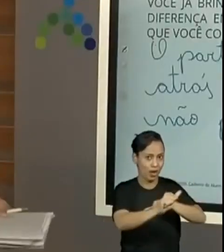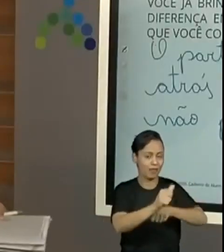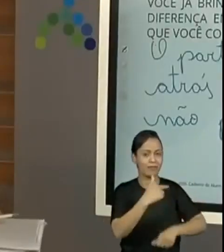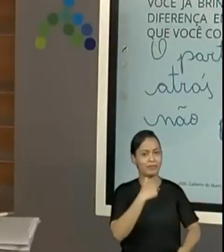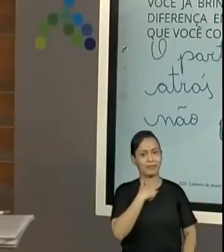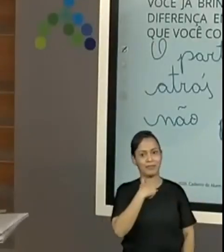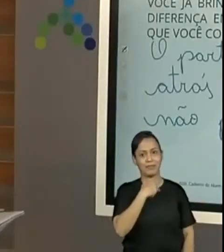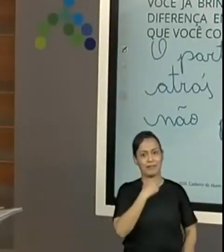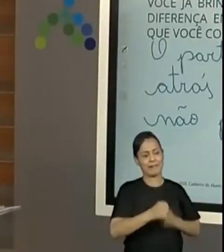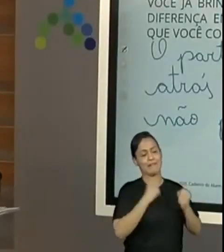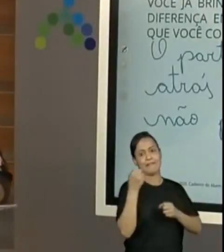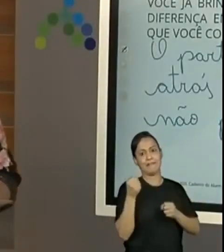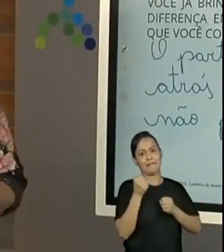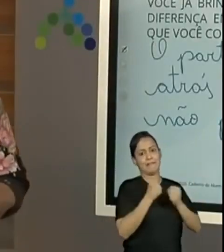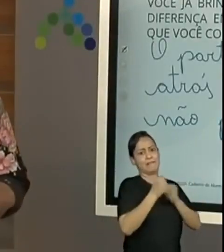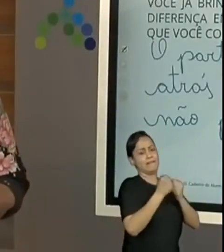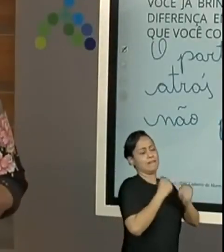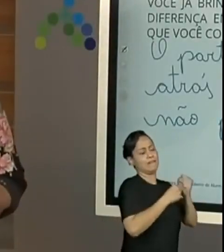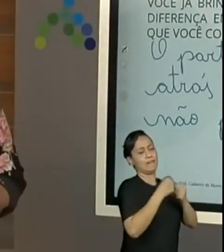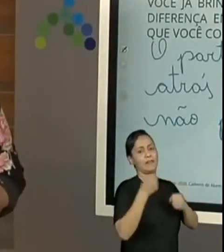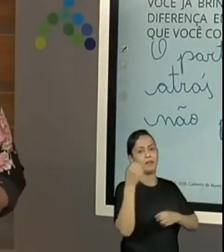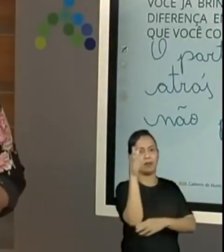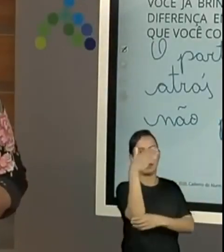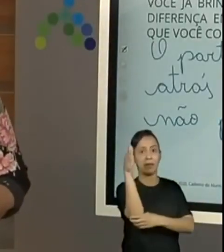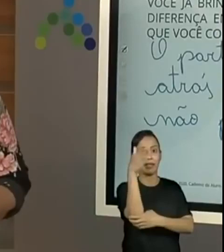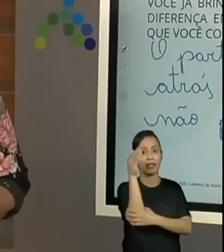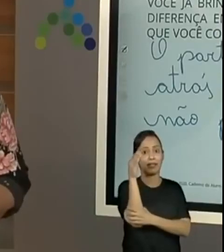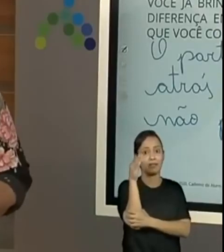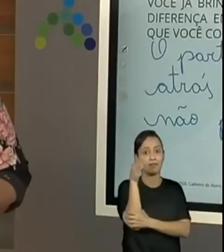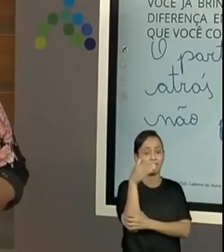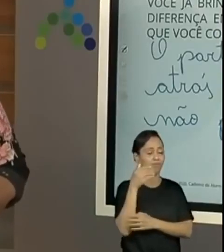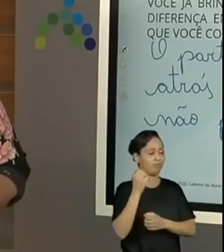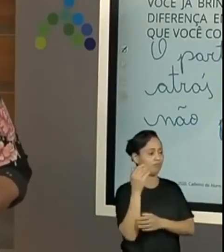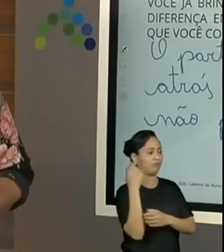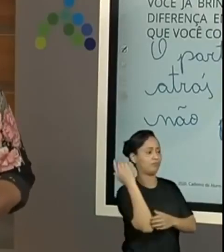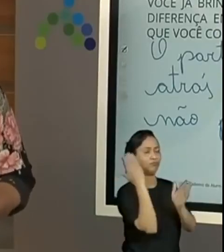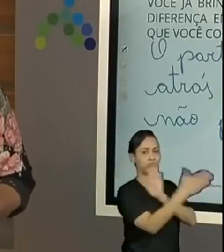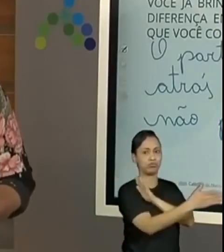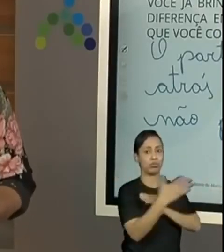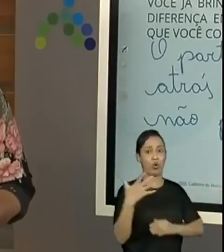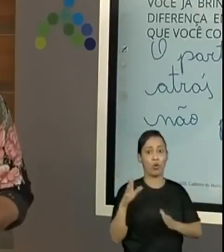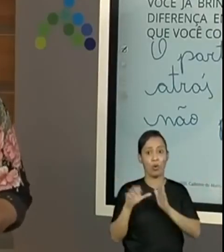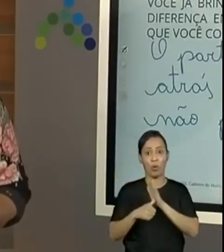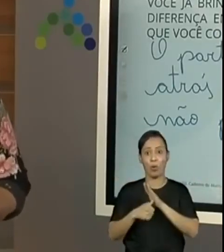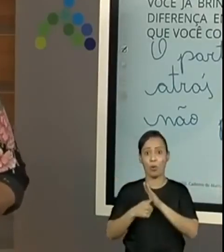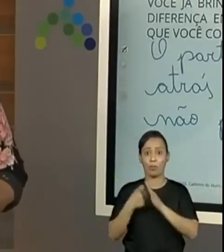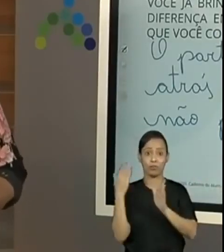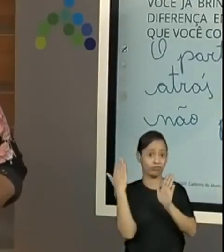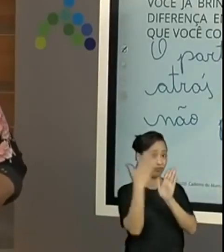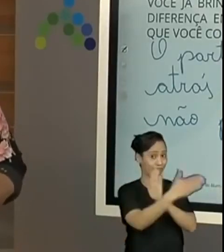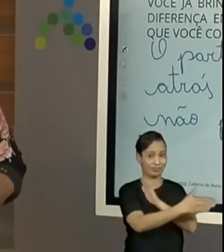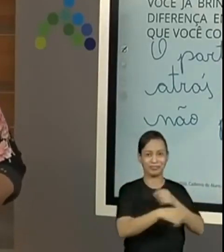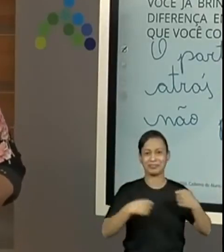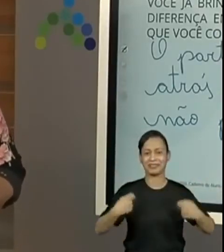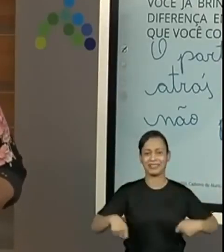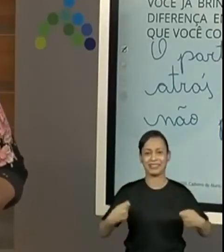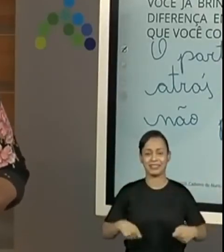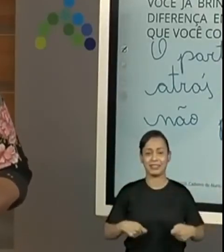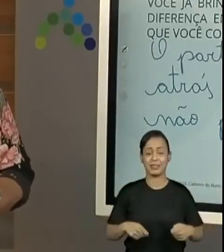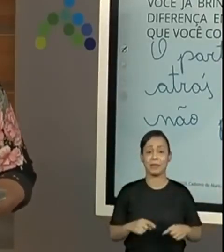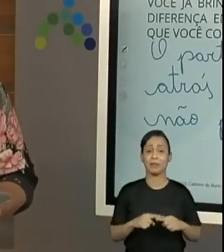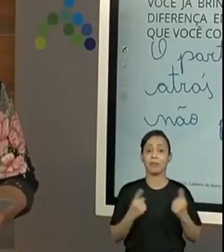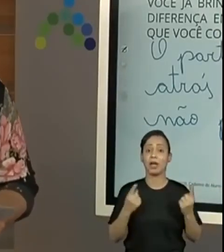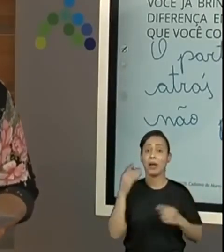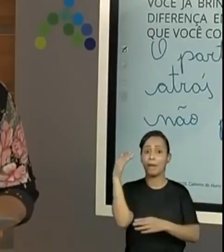mesmo. Na escola, alguns professores de educação física têm essa regra. Quem está com a bandeira não pode passar a bandeira para o